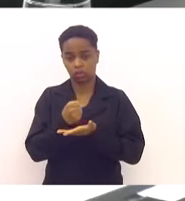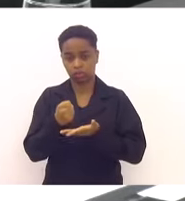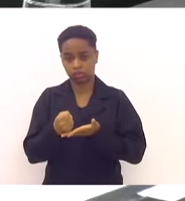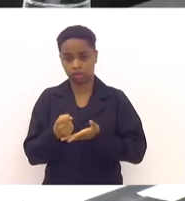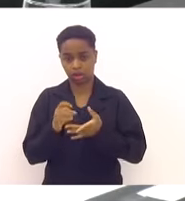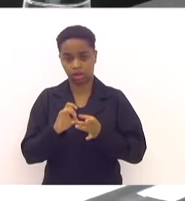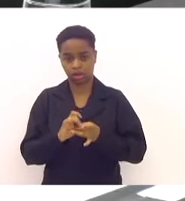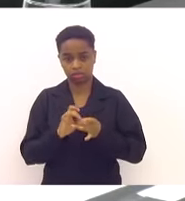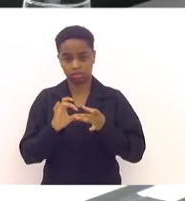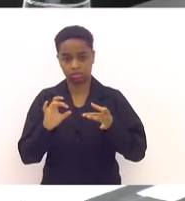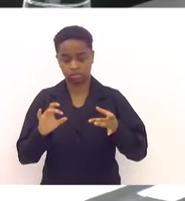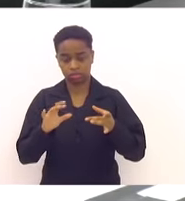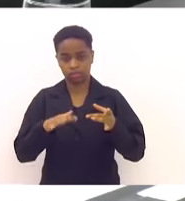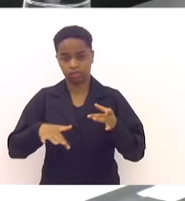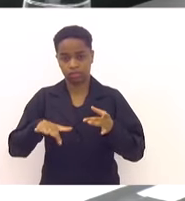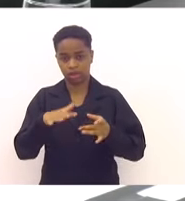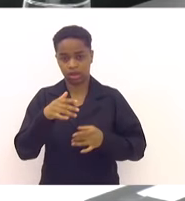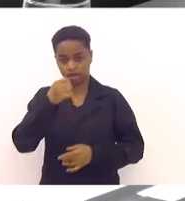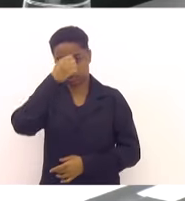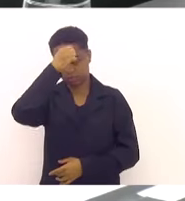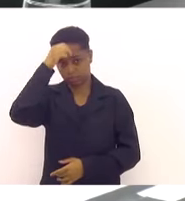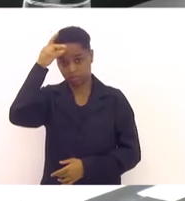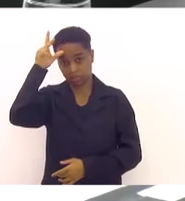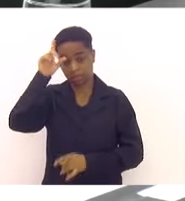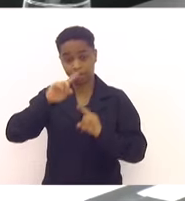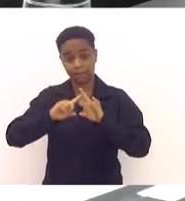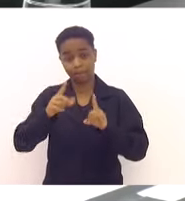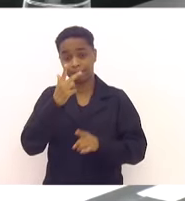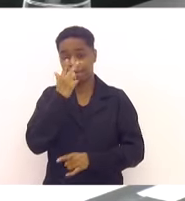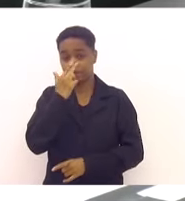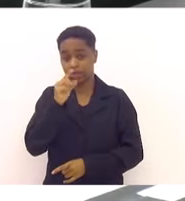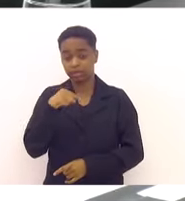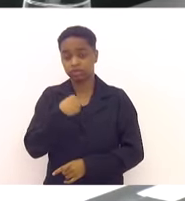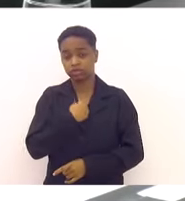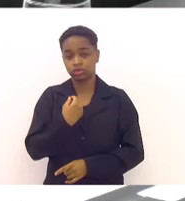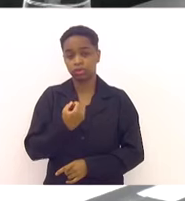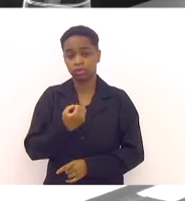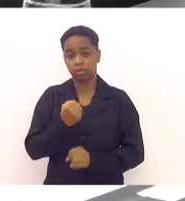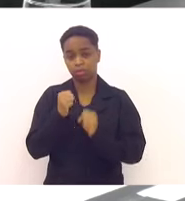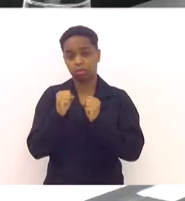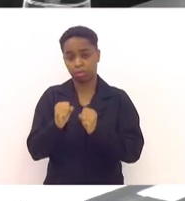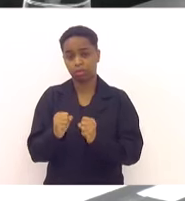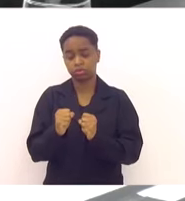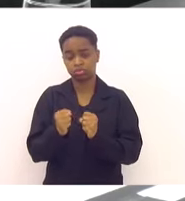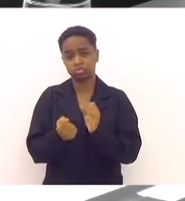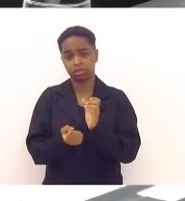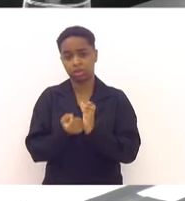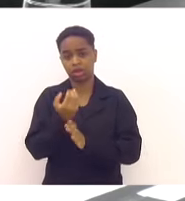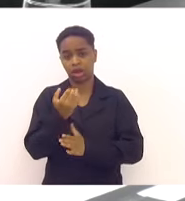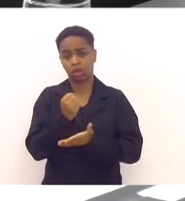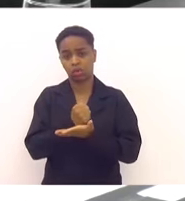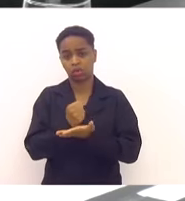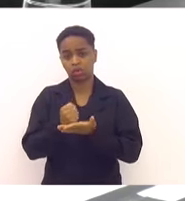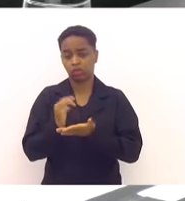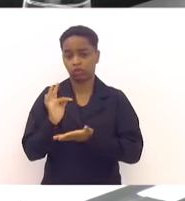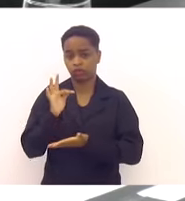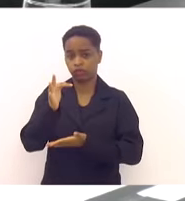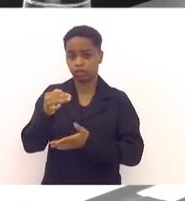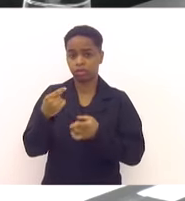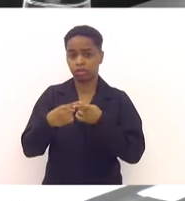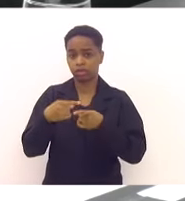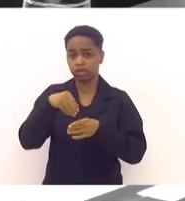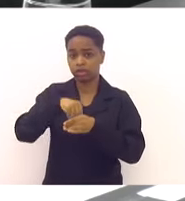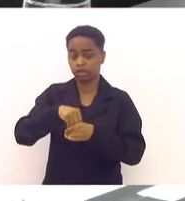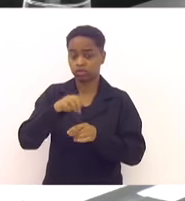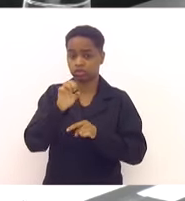relacionados à competência municipal, mas me parece que a gente pode dar linhas gerais para futuros contratos, para que no âmbito do Estado